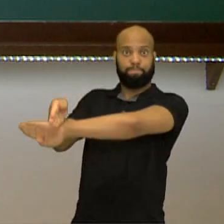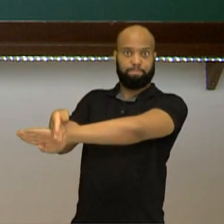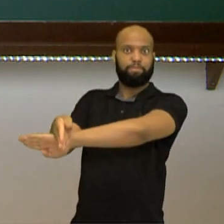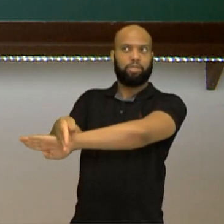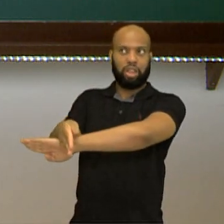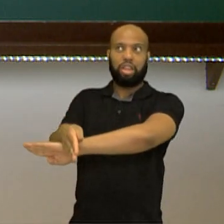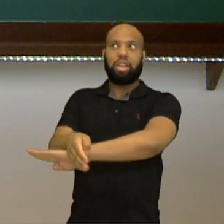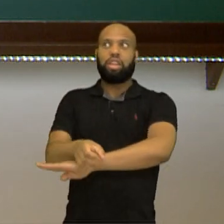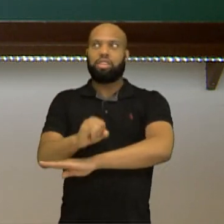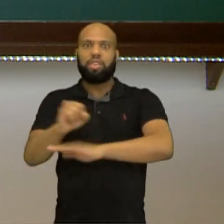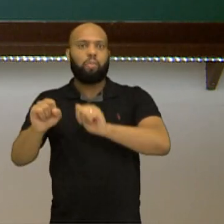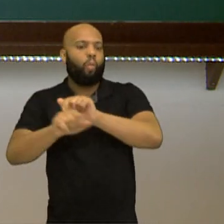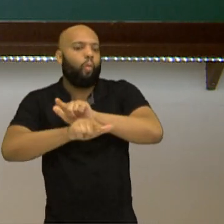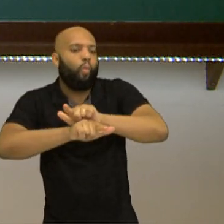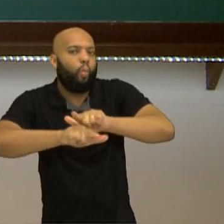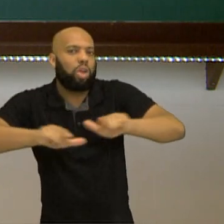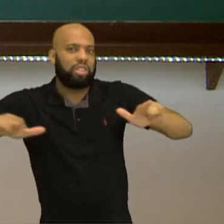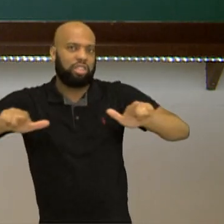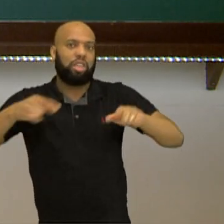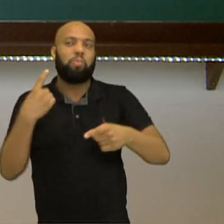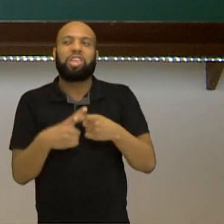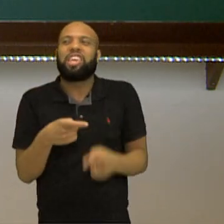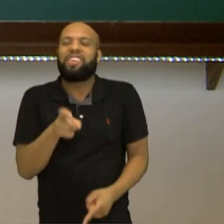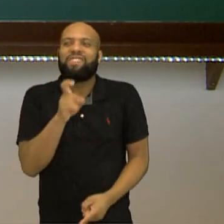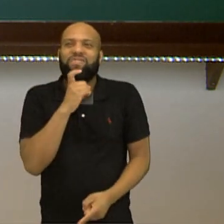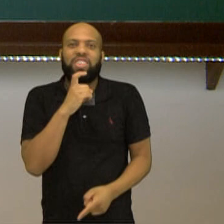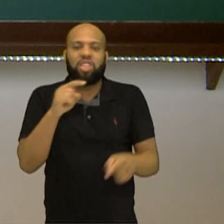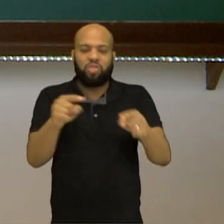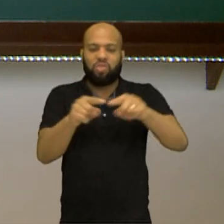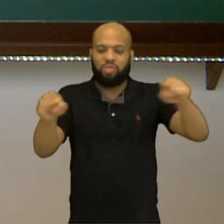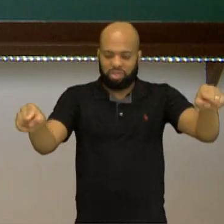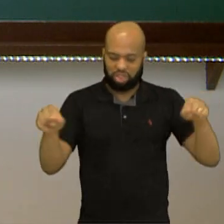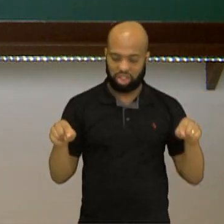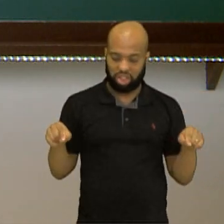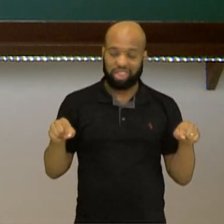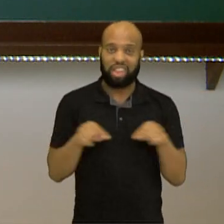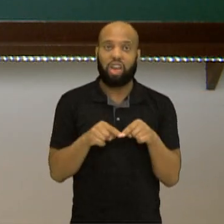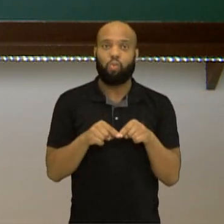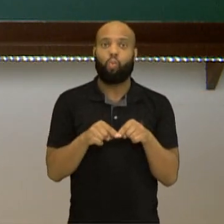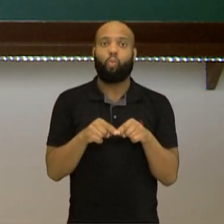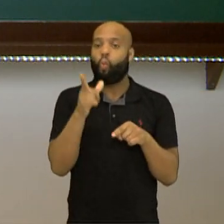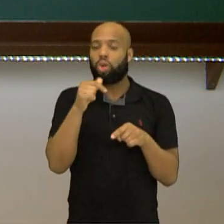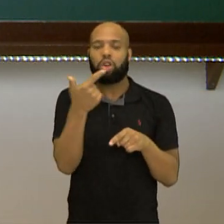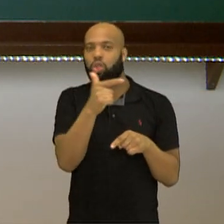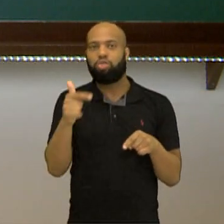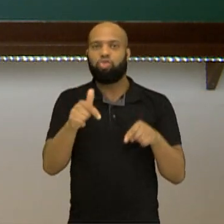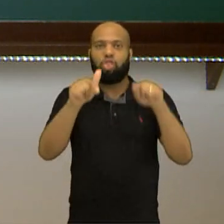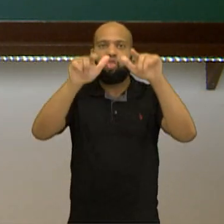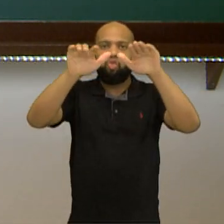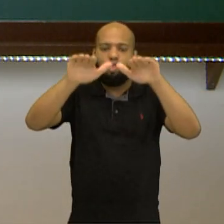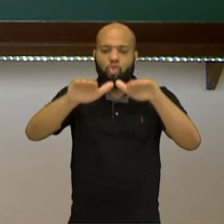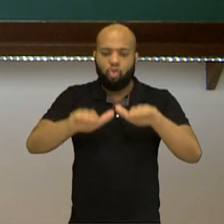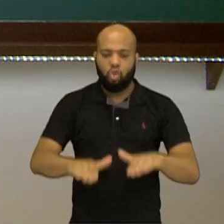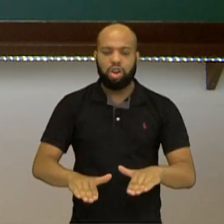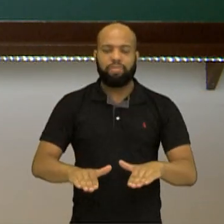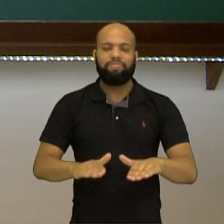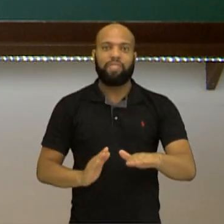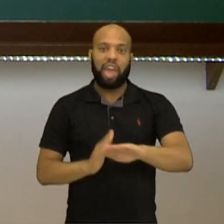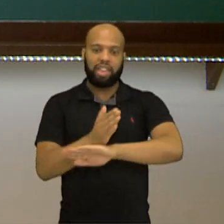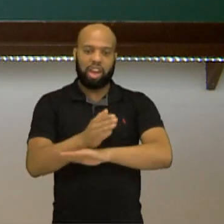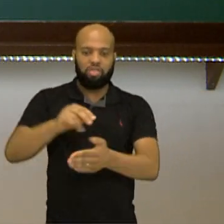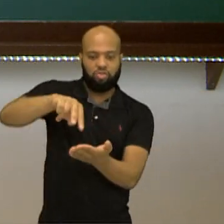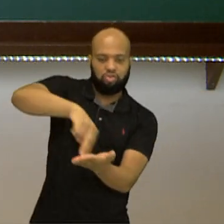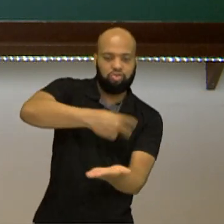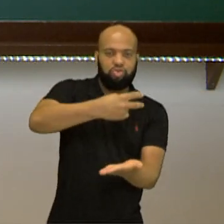vazias e como era inverno, as piscinas estavam vazias, não tinham água. Então eles entravam com seus skates ali e faziam as manobras dentro